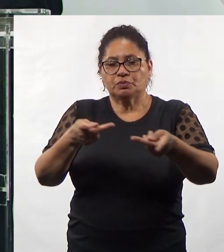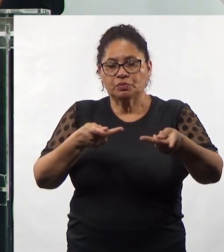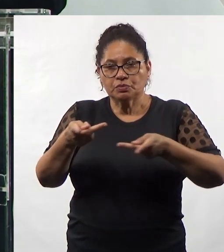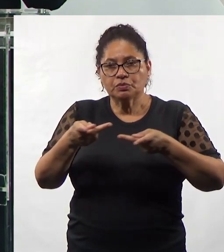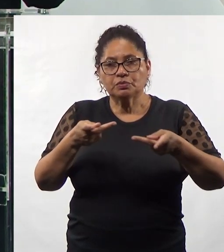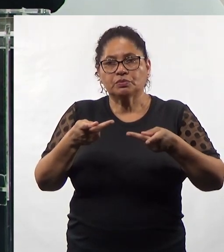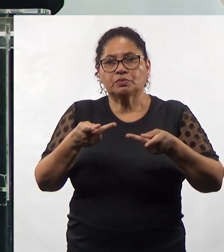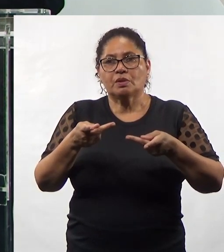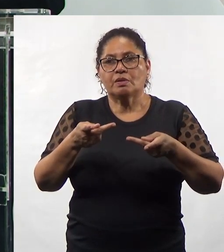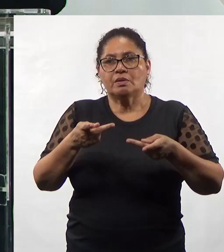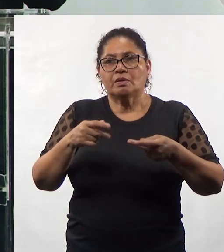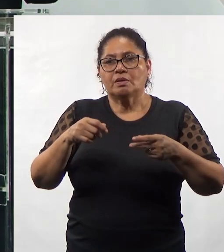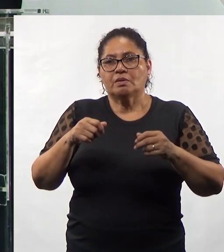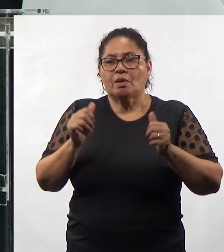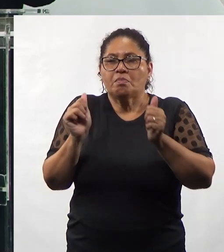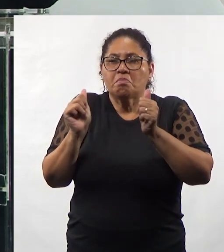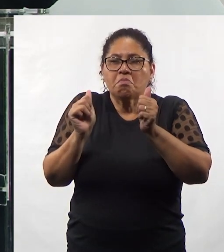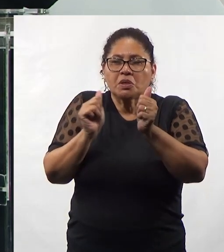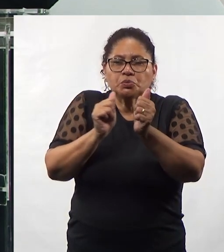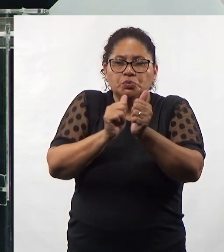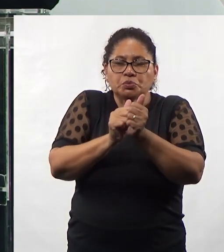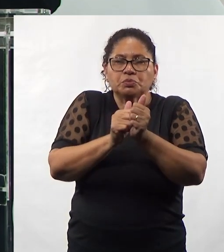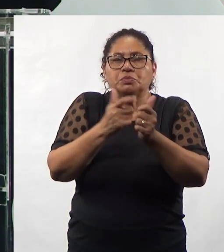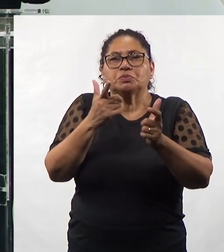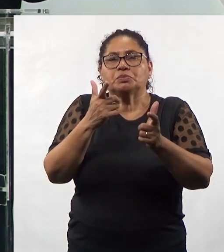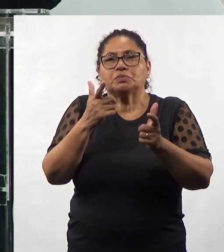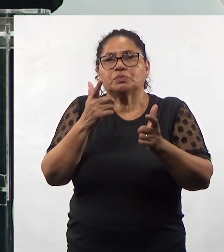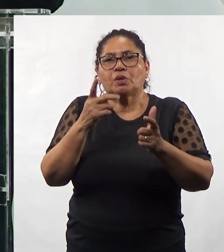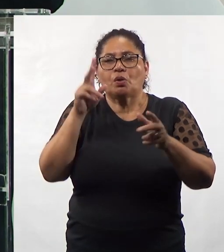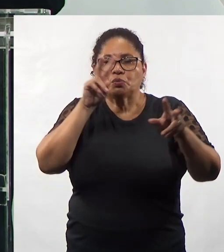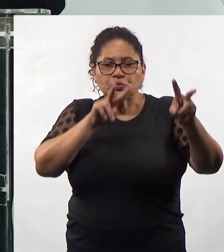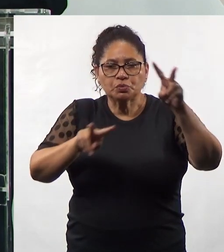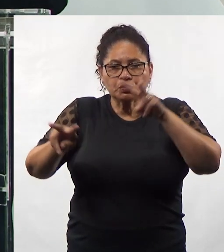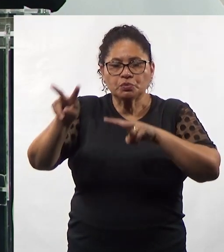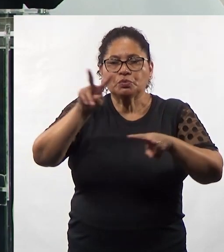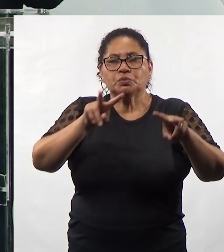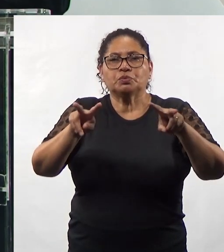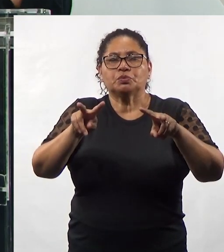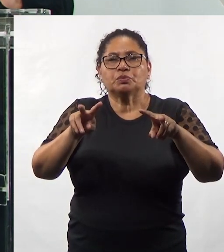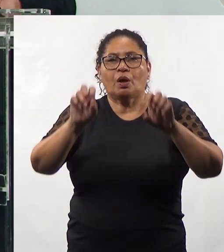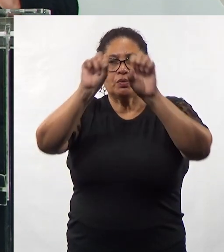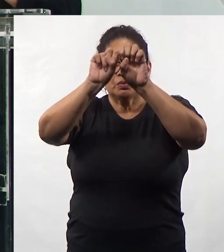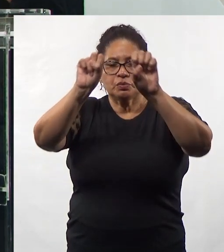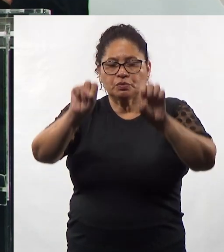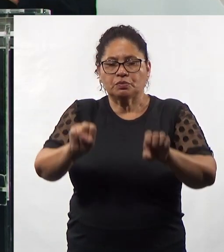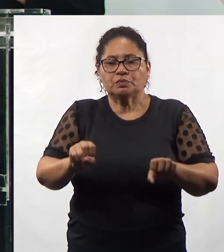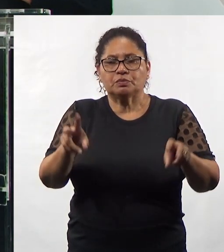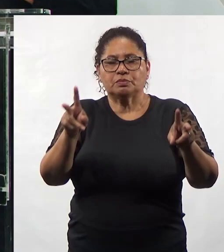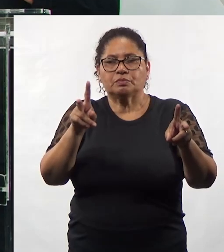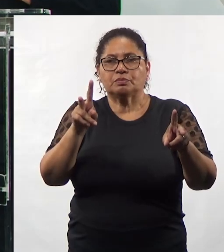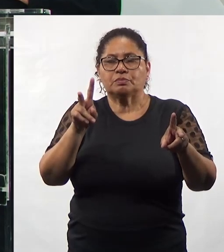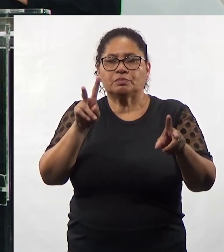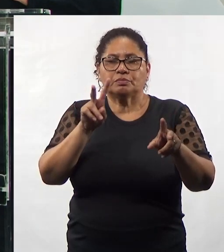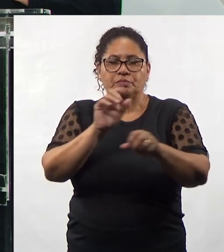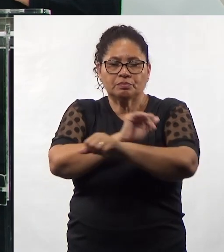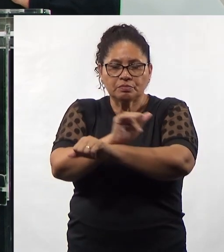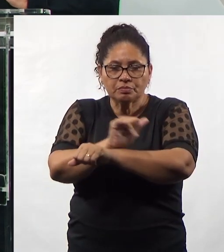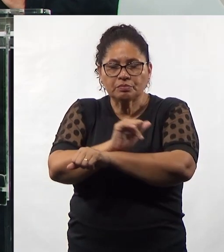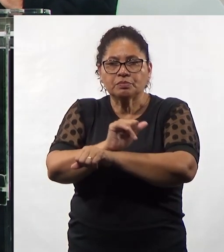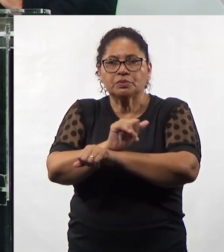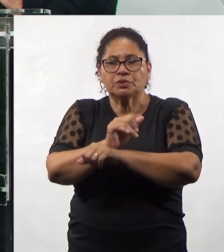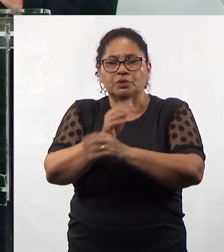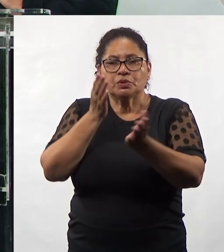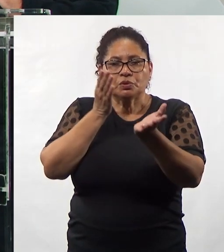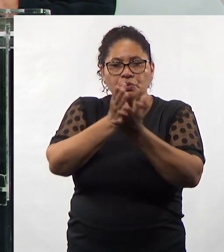termos de projeto estejam próximo da visão estratégica, do nosso mapa estratégico,